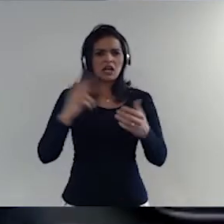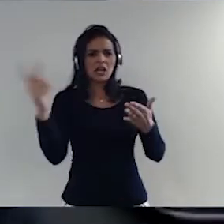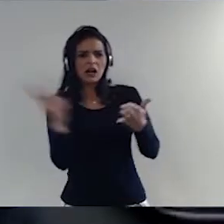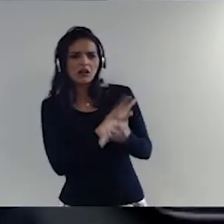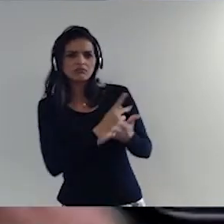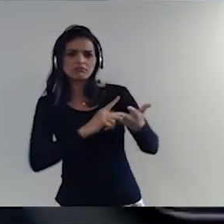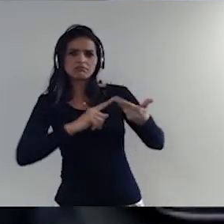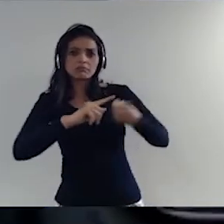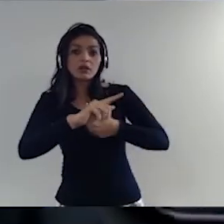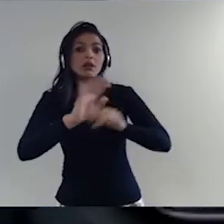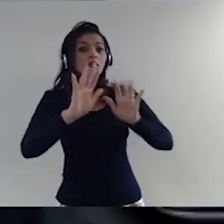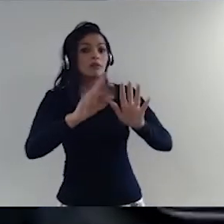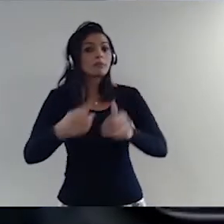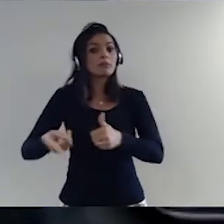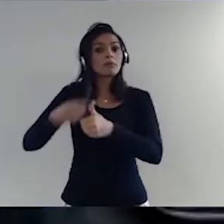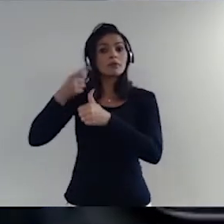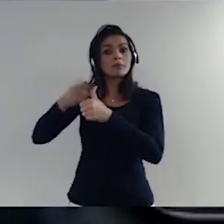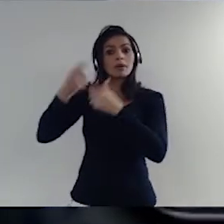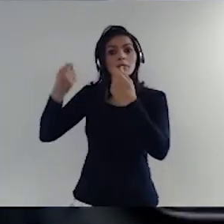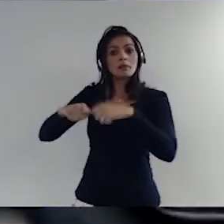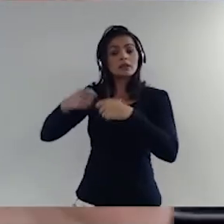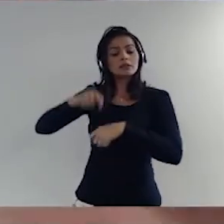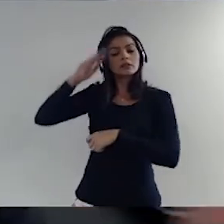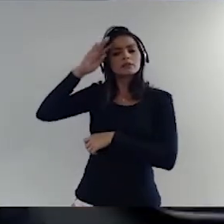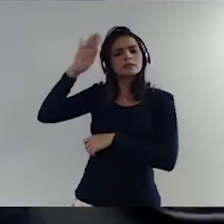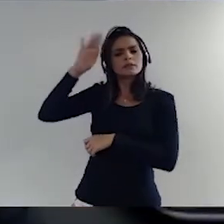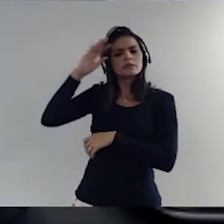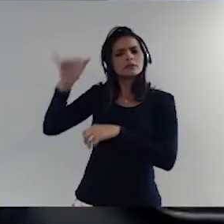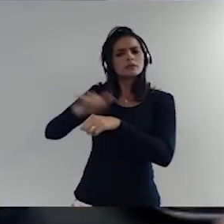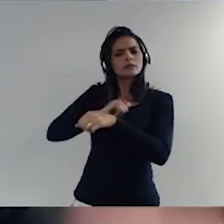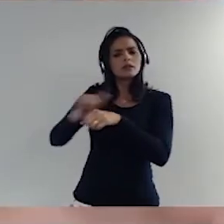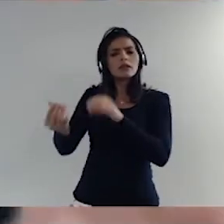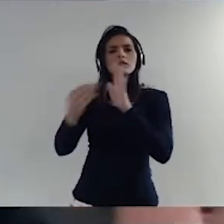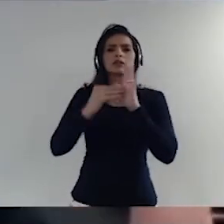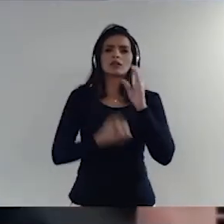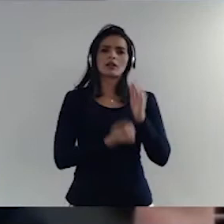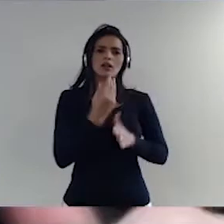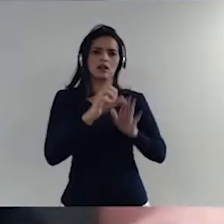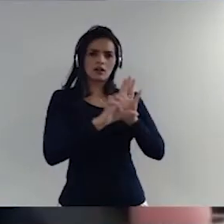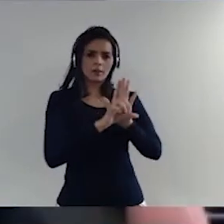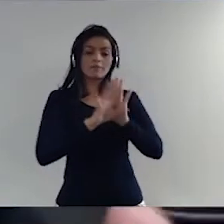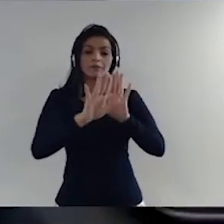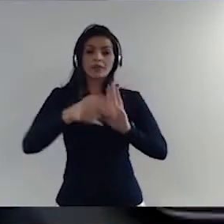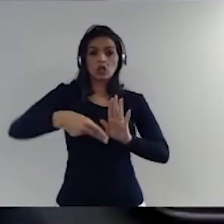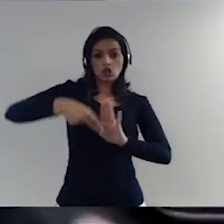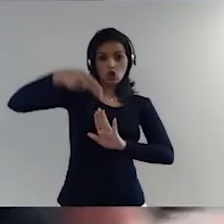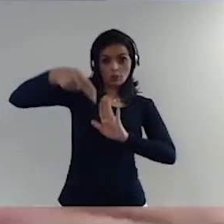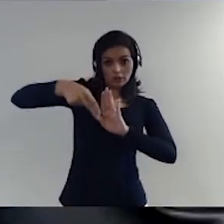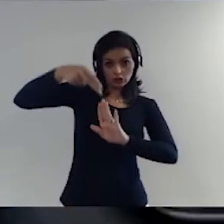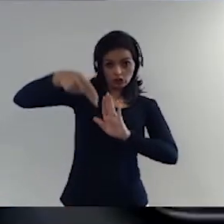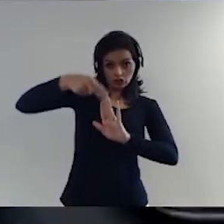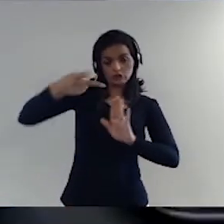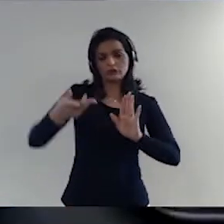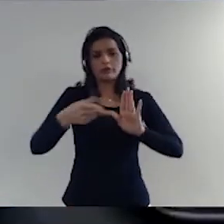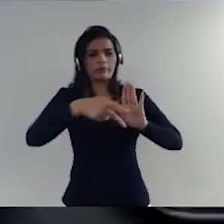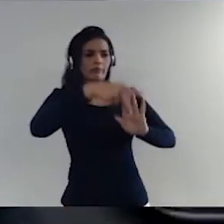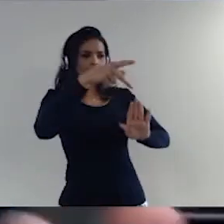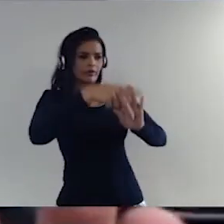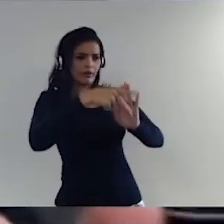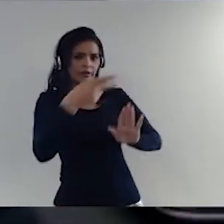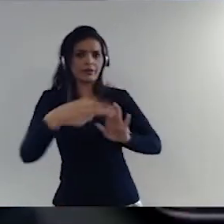que primeiro precisam ser sopesados. Talvez as normativas inferiores à própria